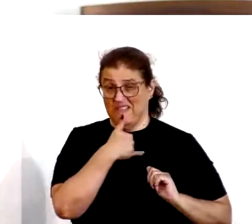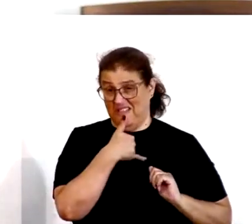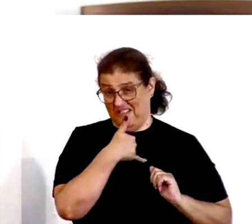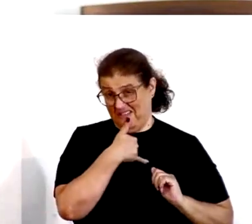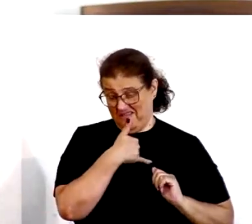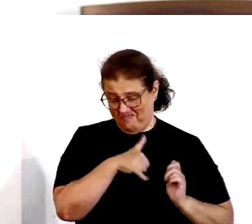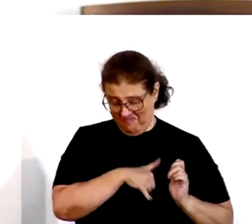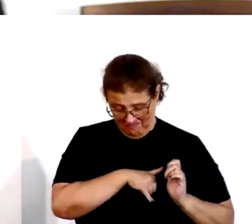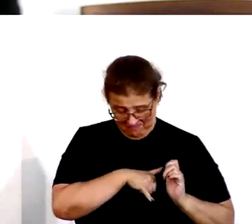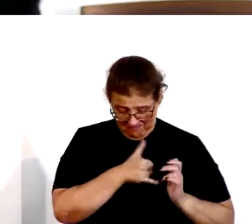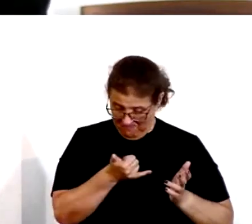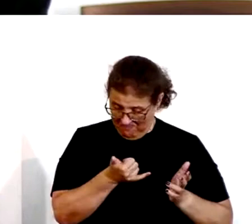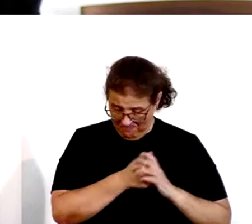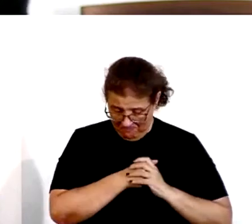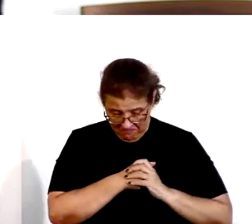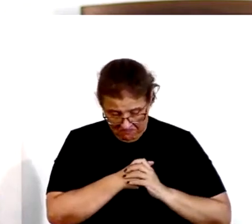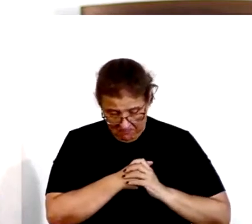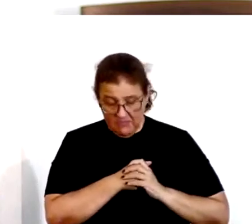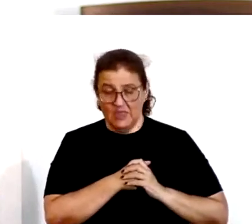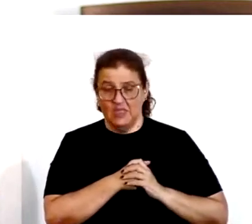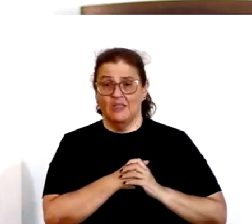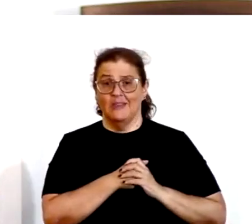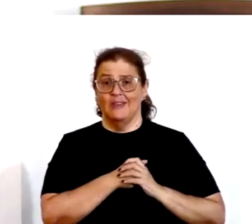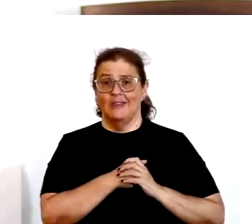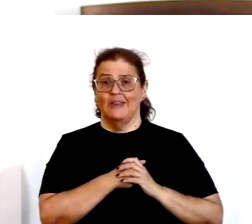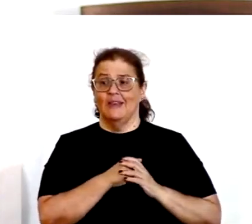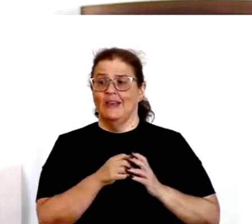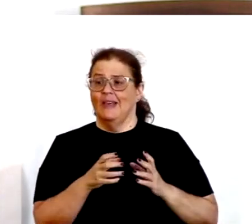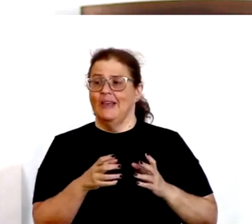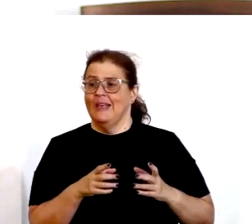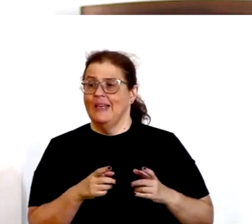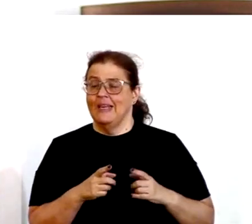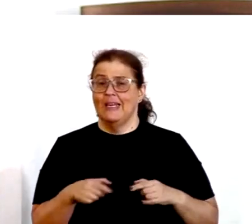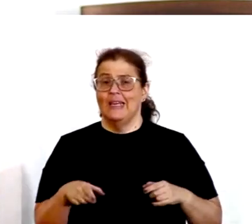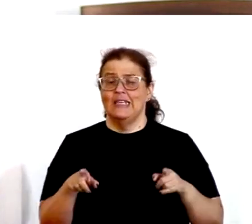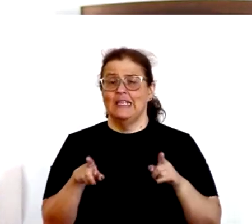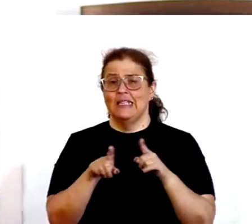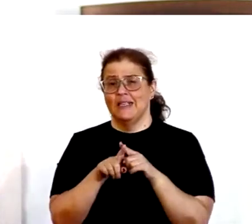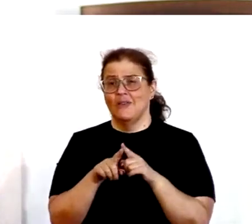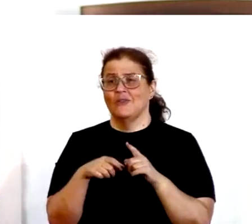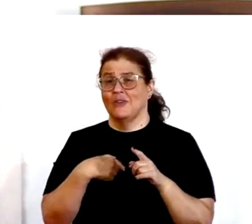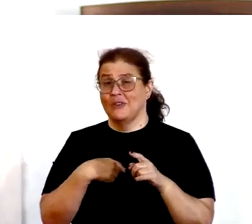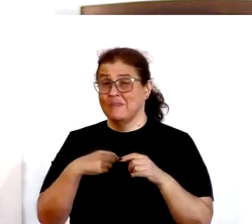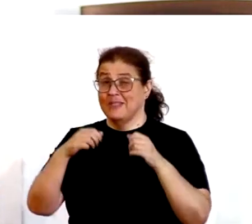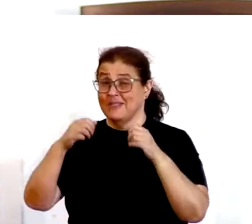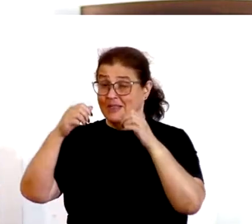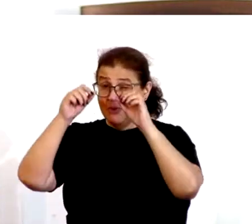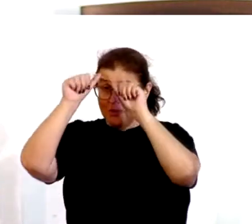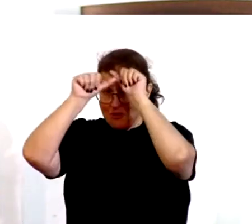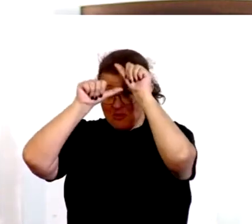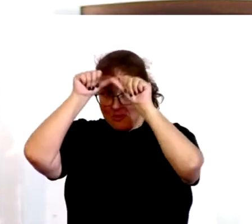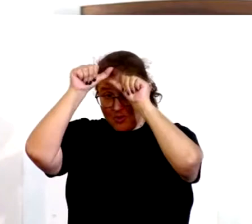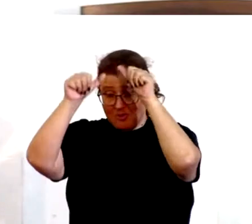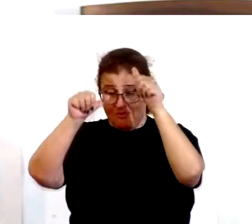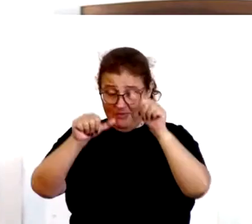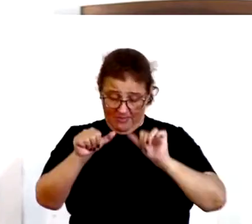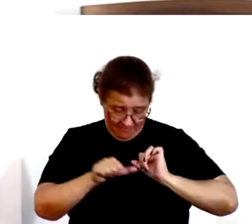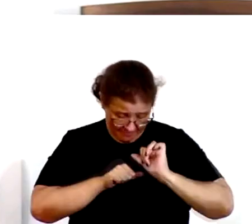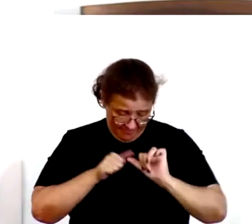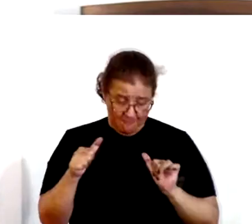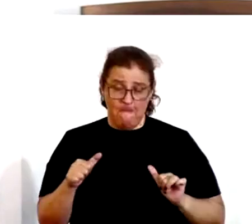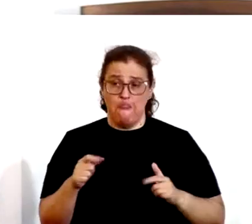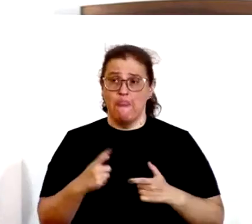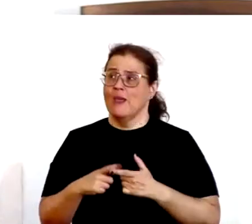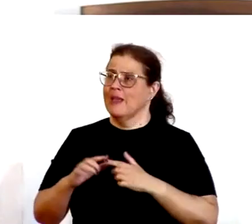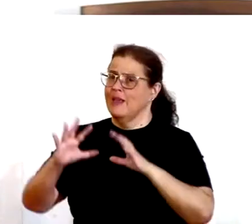errar. Por isso, nós temos que mortificar a nossa carne continuamente. Por quê? Porque nessa obra